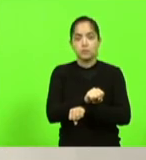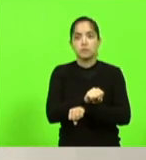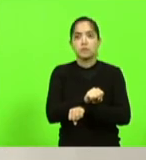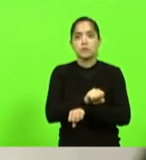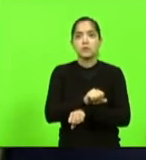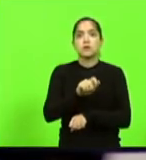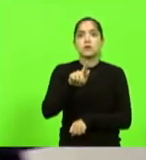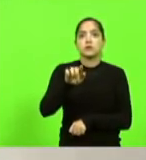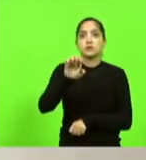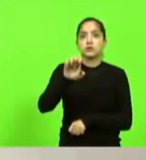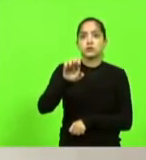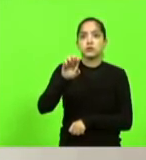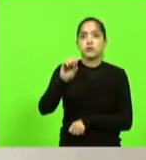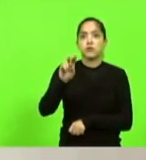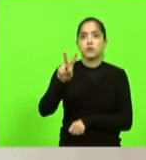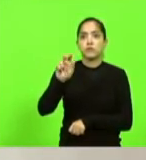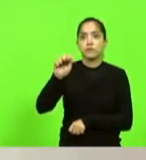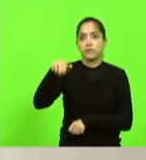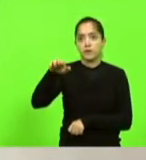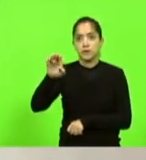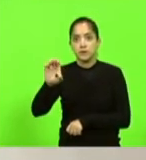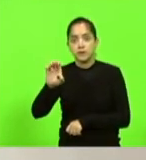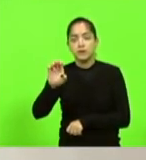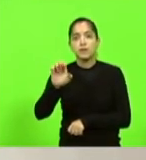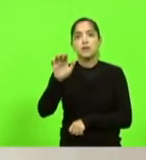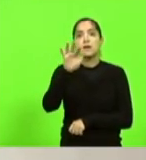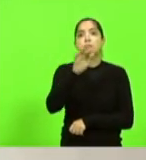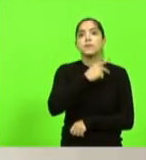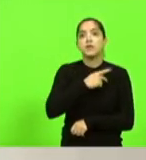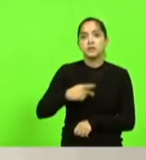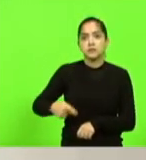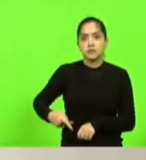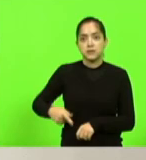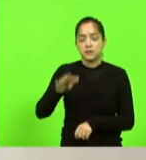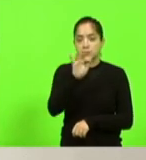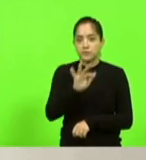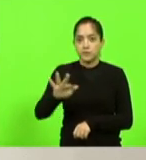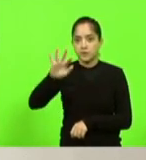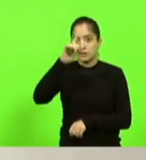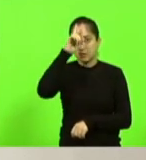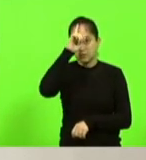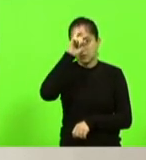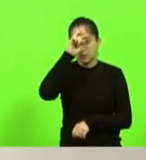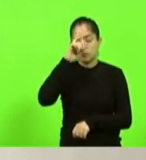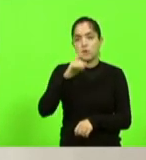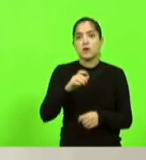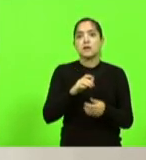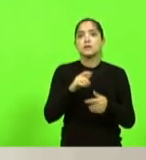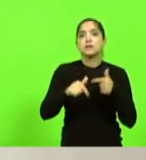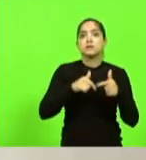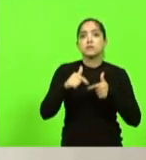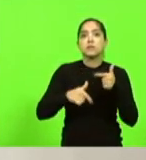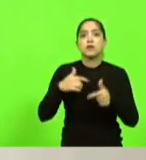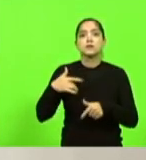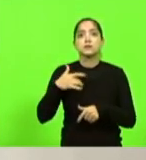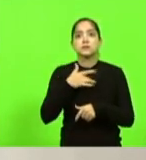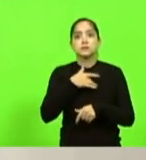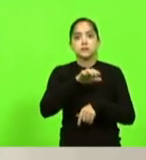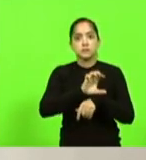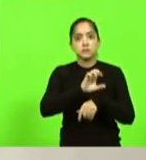Giovanni Nascimento, diretor-presidente da Federação dos Hospitais e Estabelecimentos de Serviços de Saúde do Estado de Santa